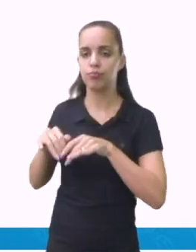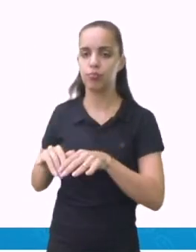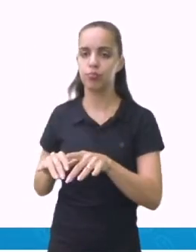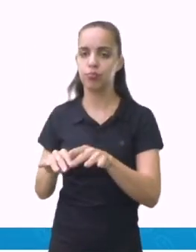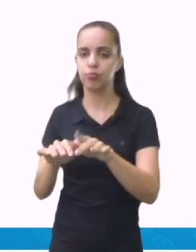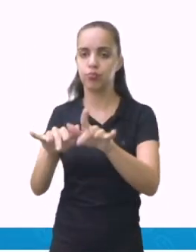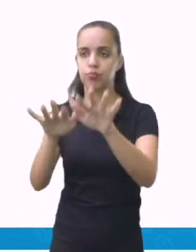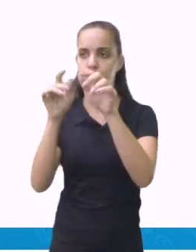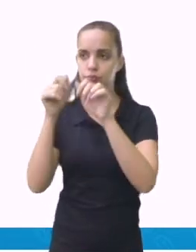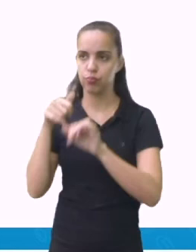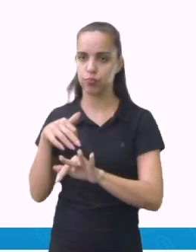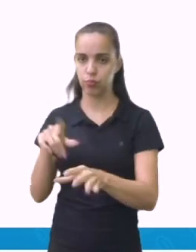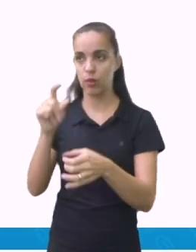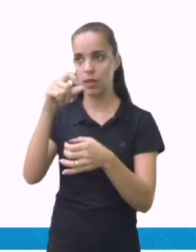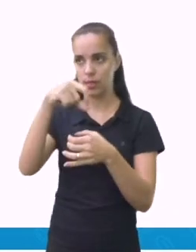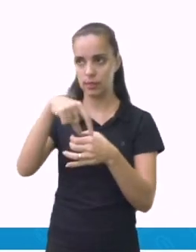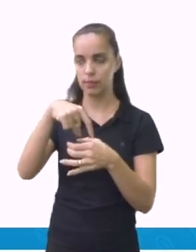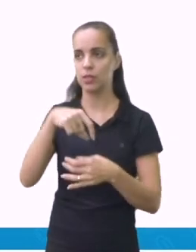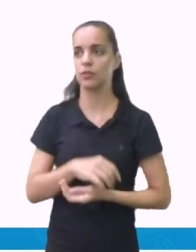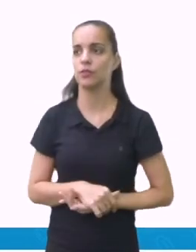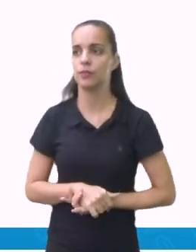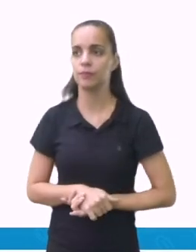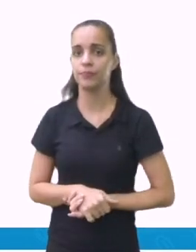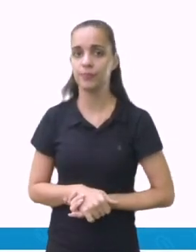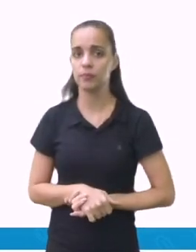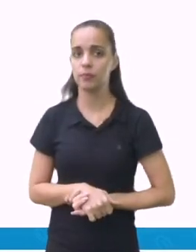essas sementes, tá?